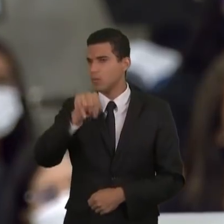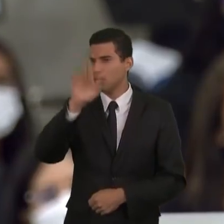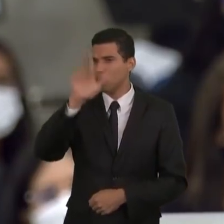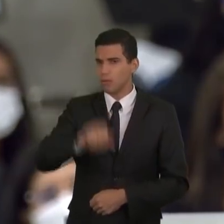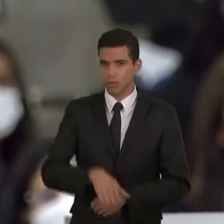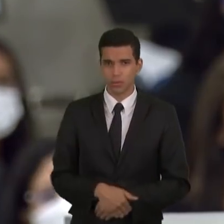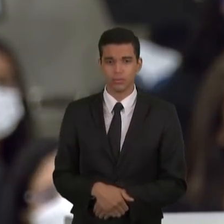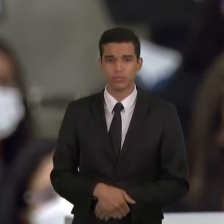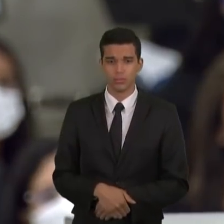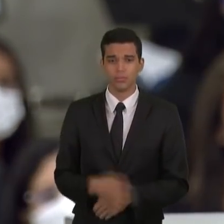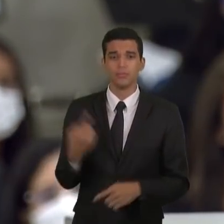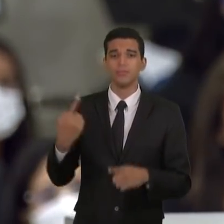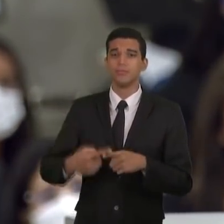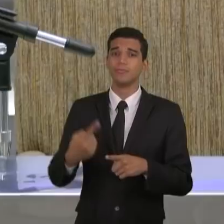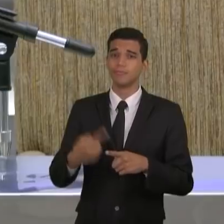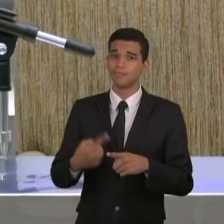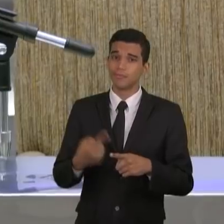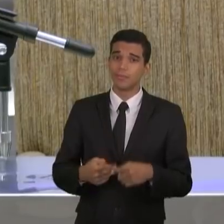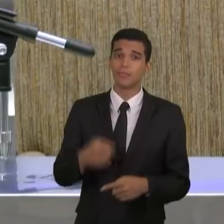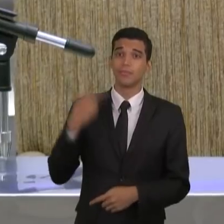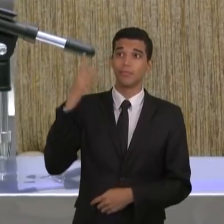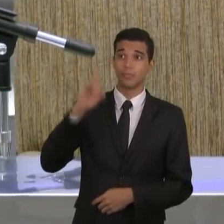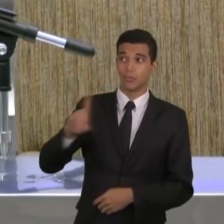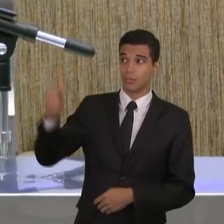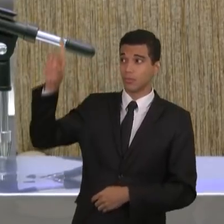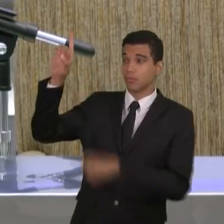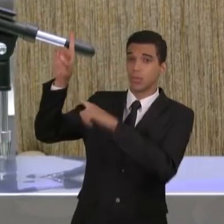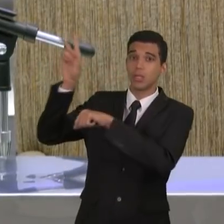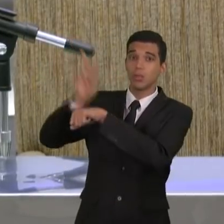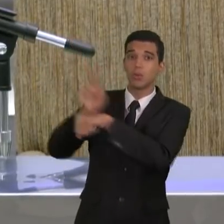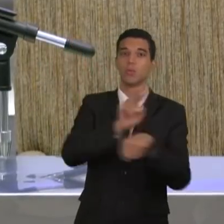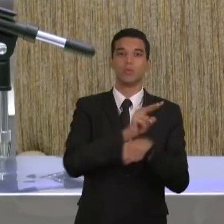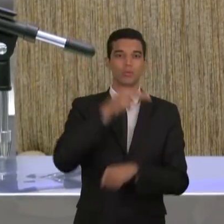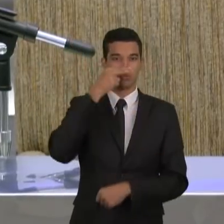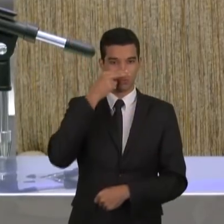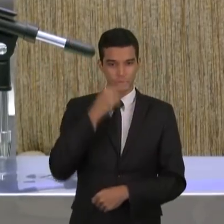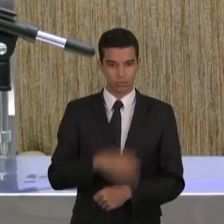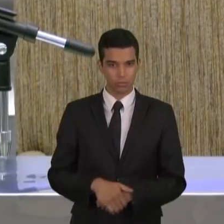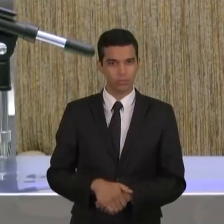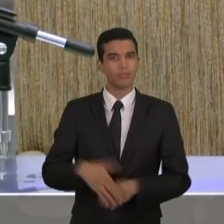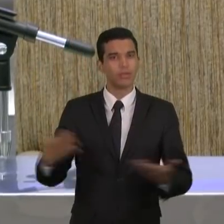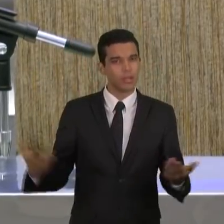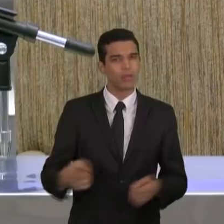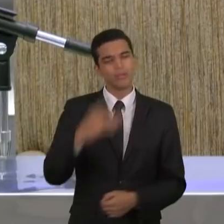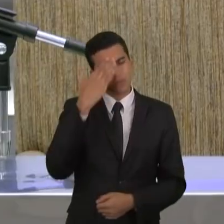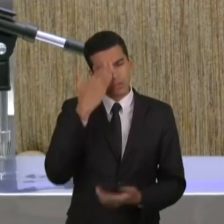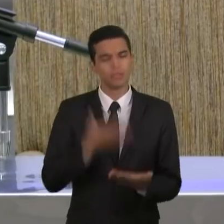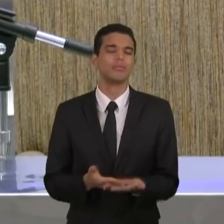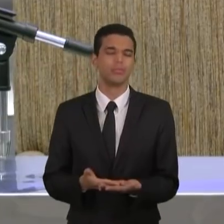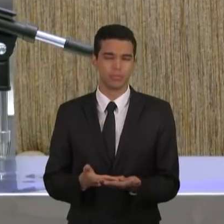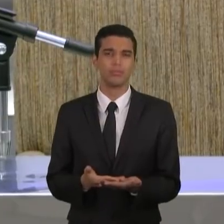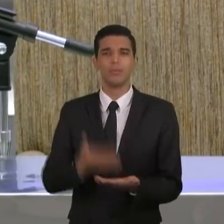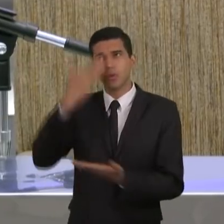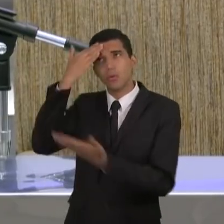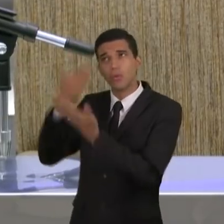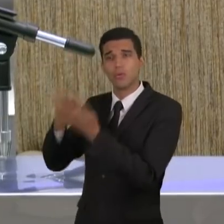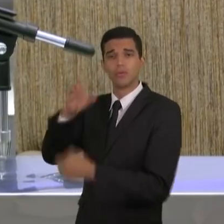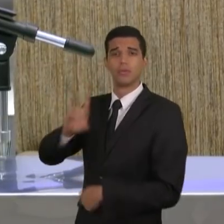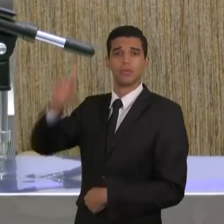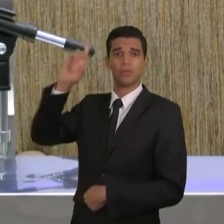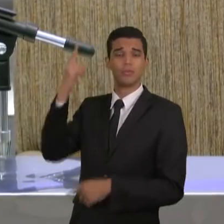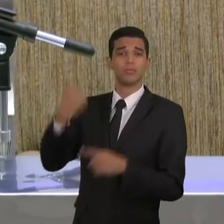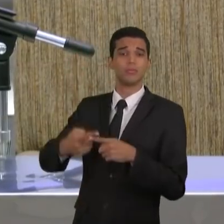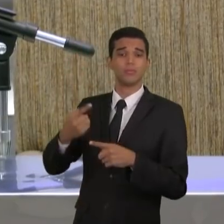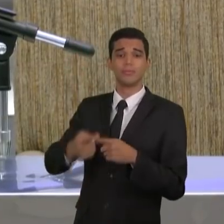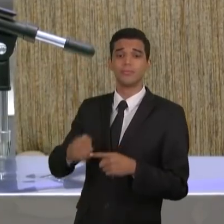na presença de Deus então a resposta para tua vida aqui esta noite recebe aí da parte de Deus no teu coração a resposta